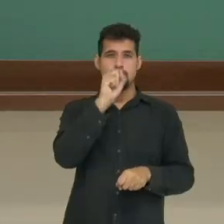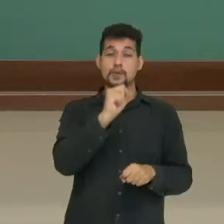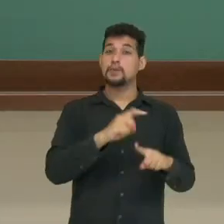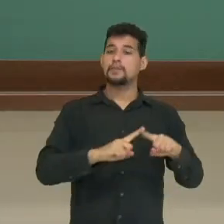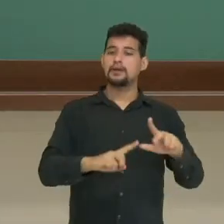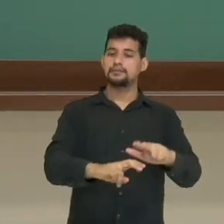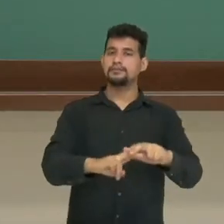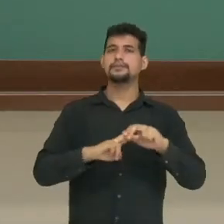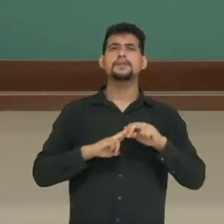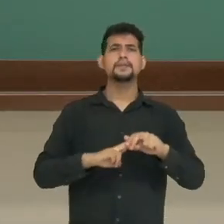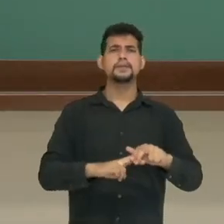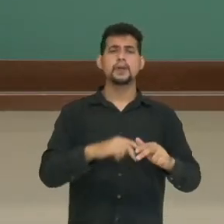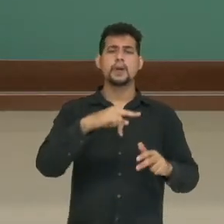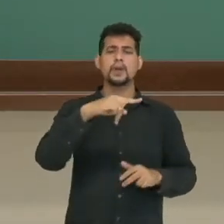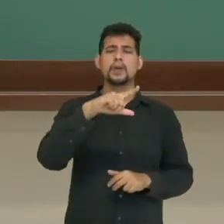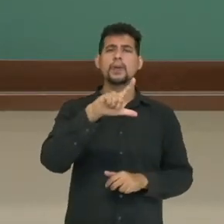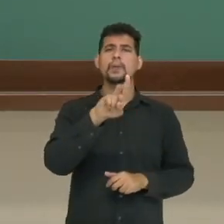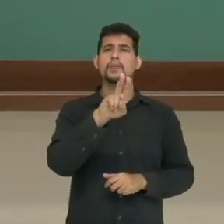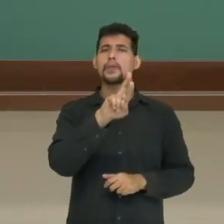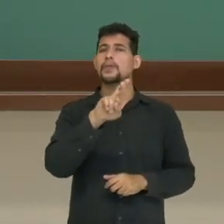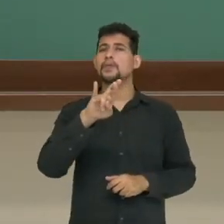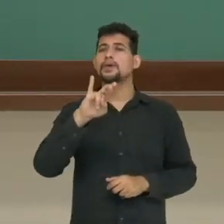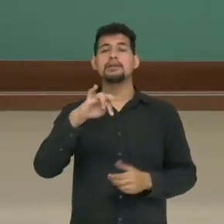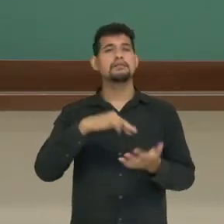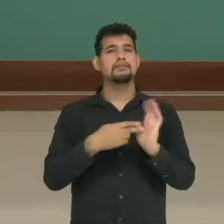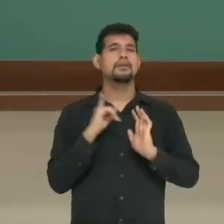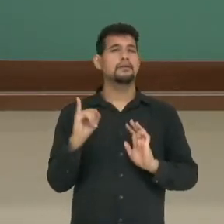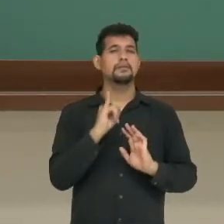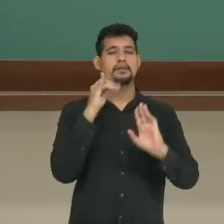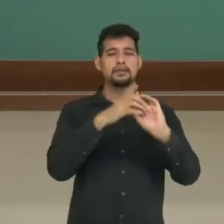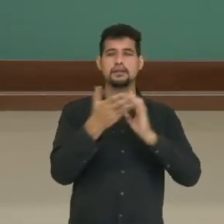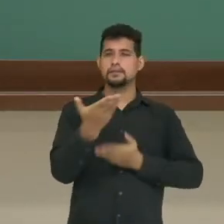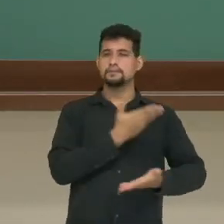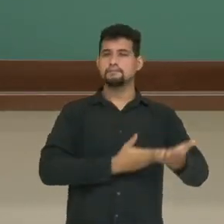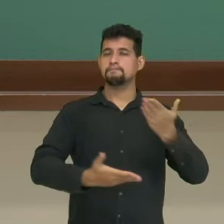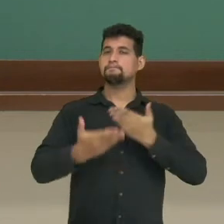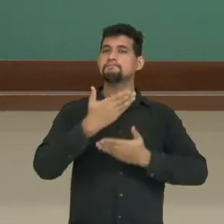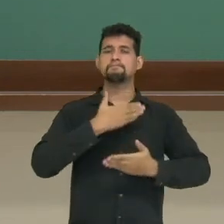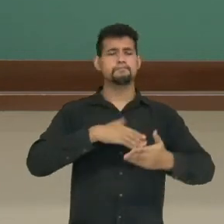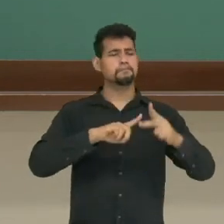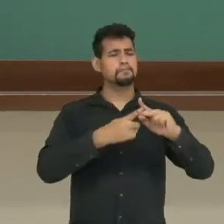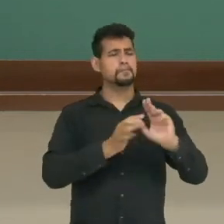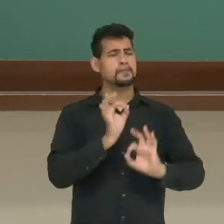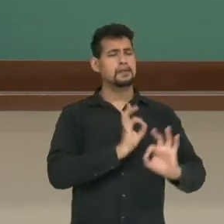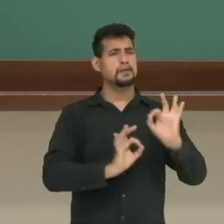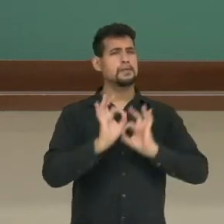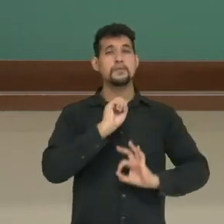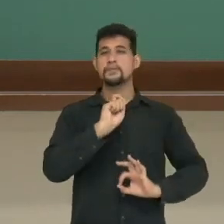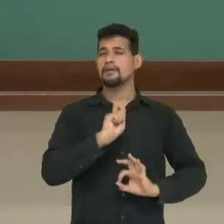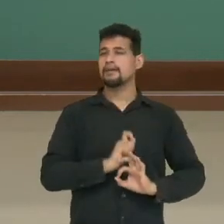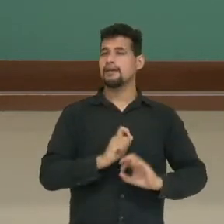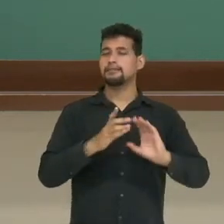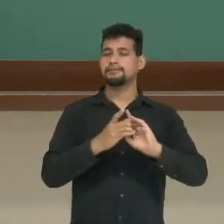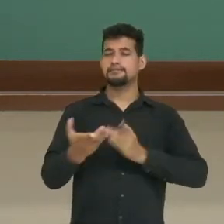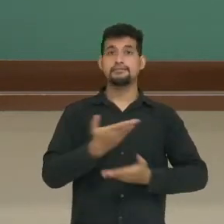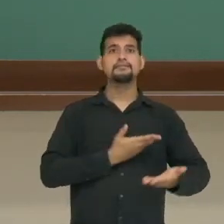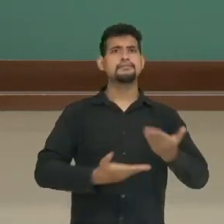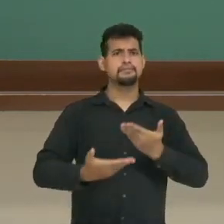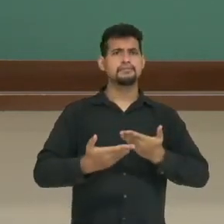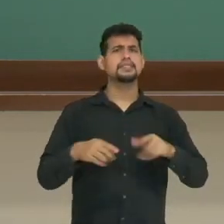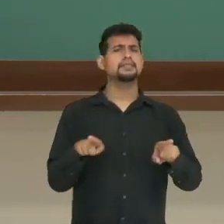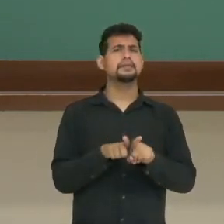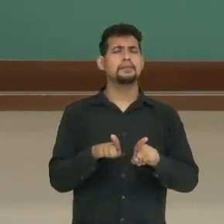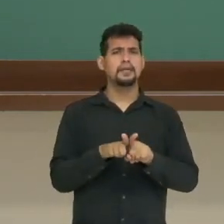Portanto, pluripartidarismo fundamental numa democracia para a manutenção dessa democracia,